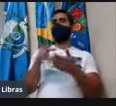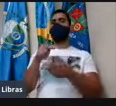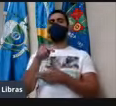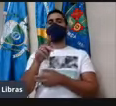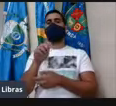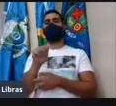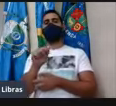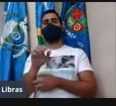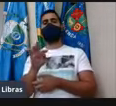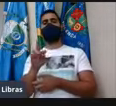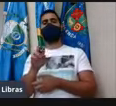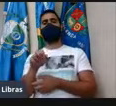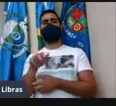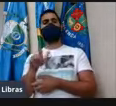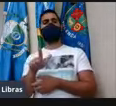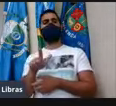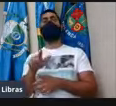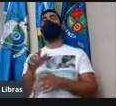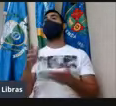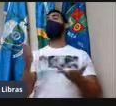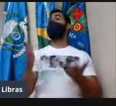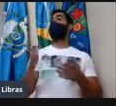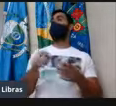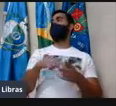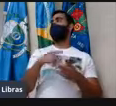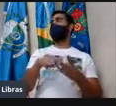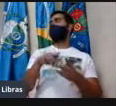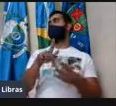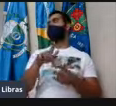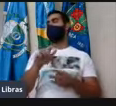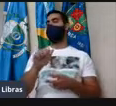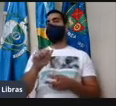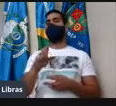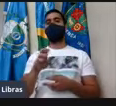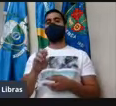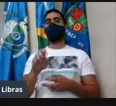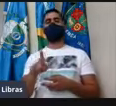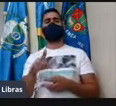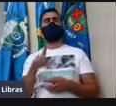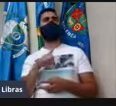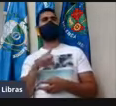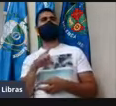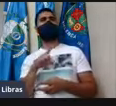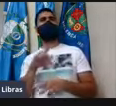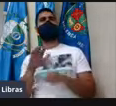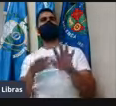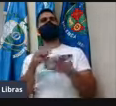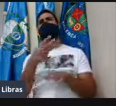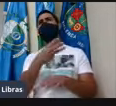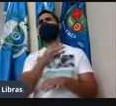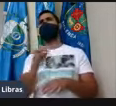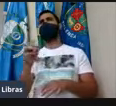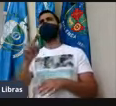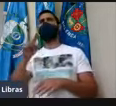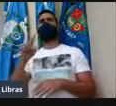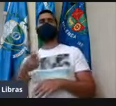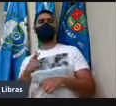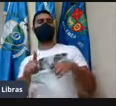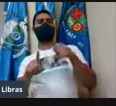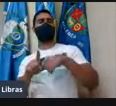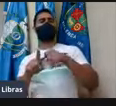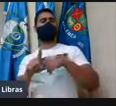parte laboral está perfeita. Tem um saldo pequeno de 300 mil do mês de